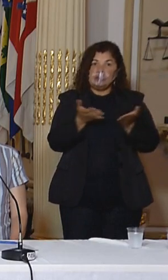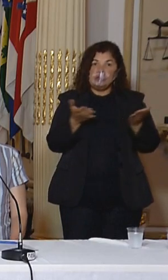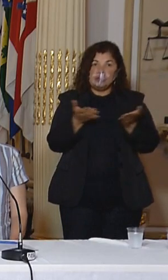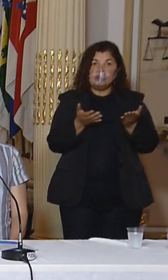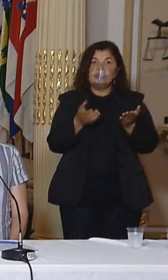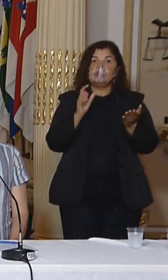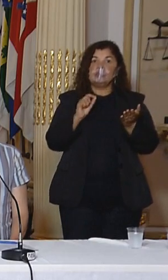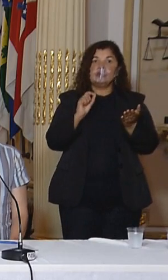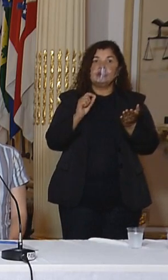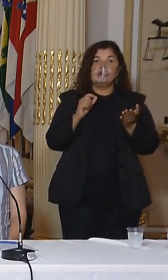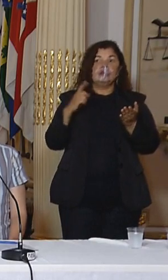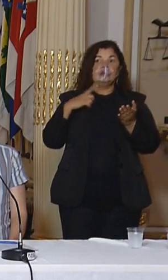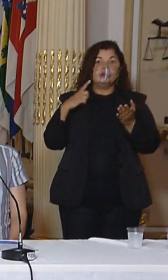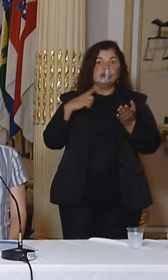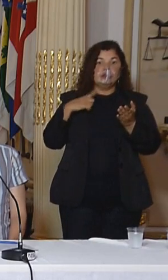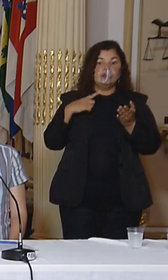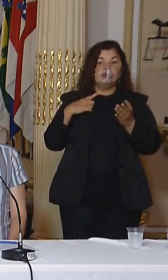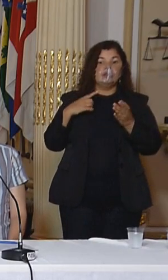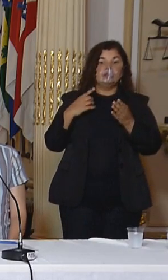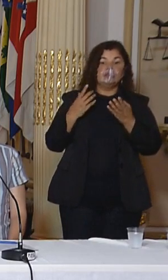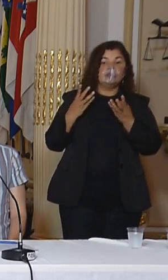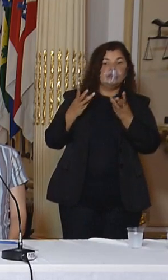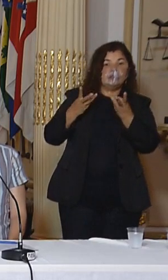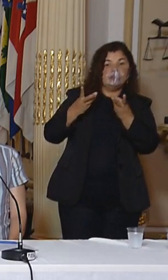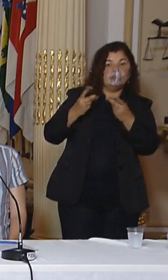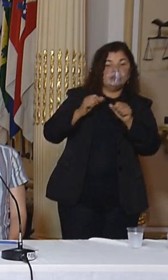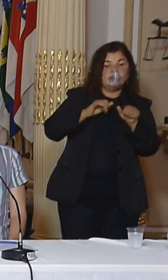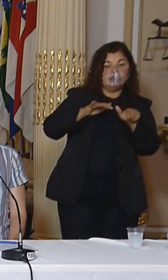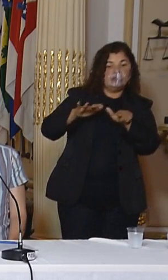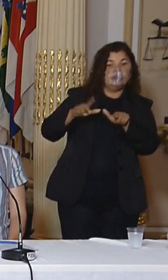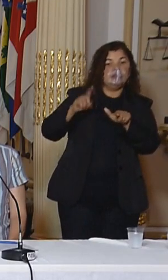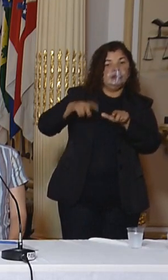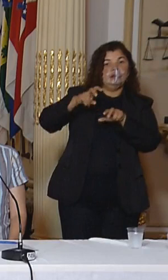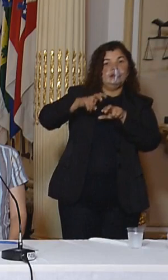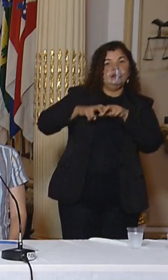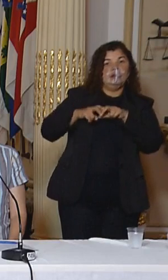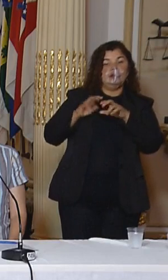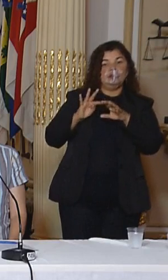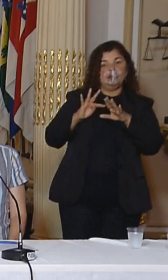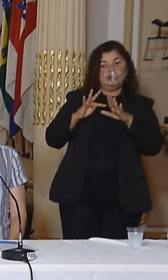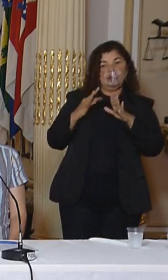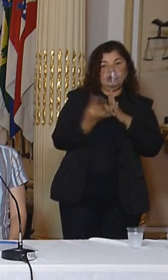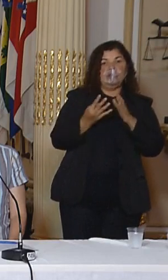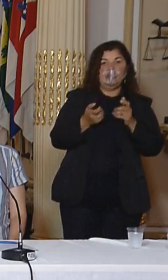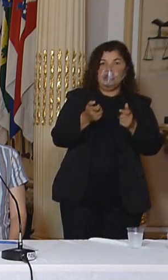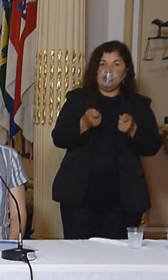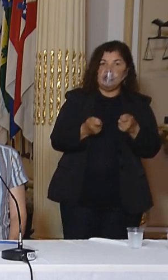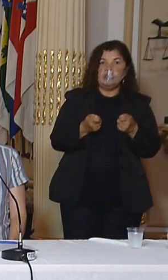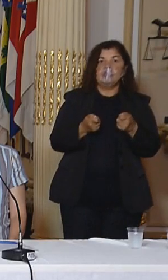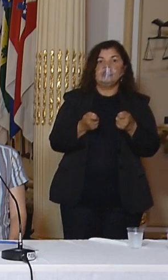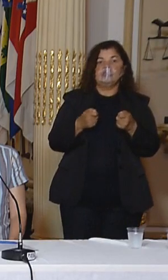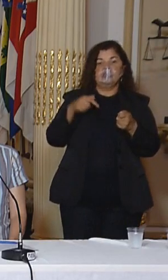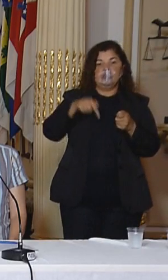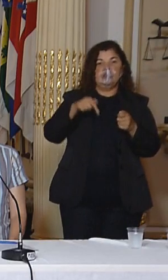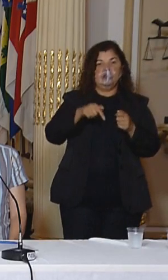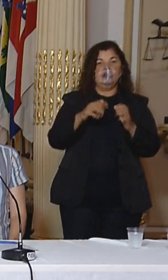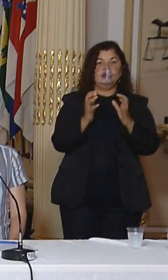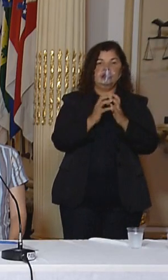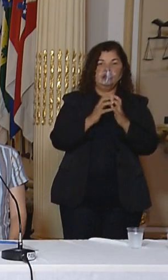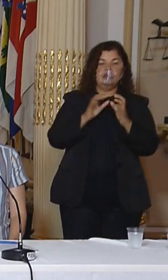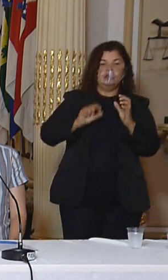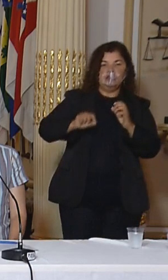estamos colhendo de dados essa semana, é fruto da primeira semana da quarentena mais rígida na região